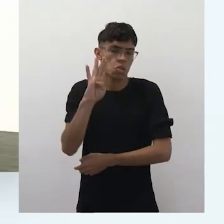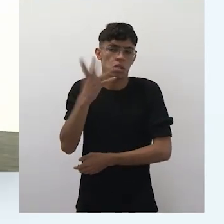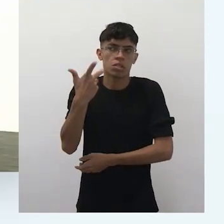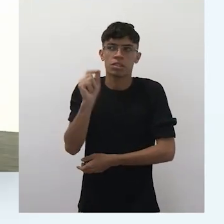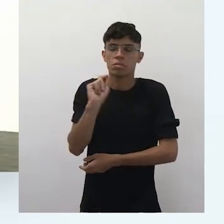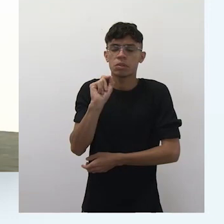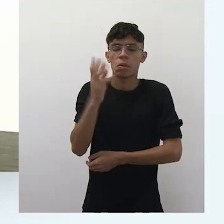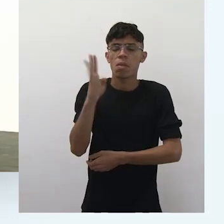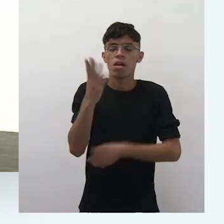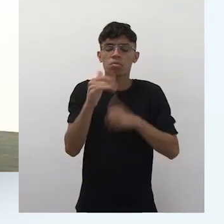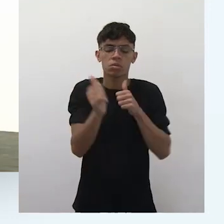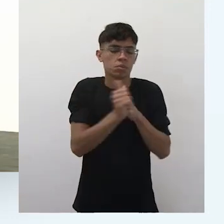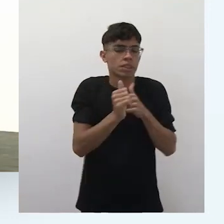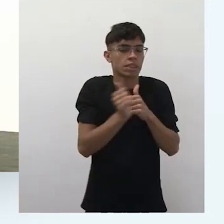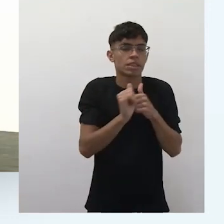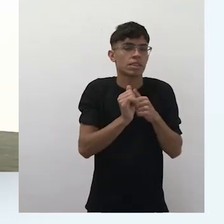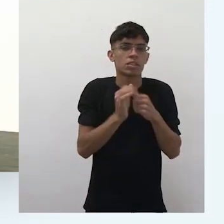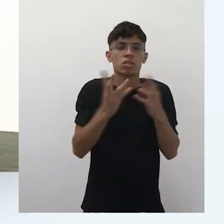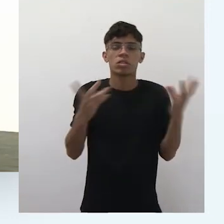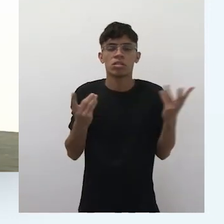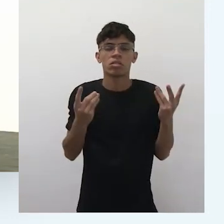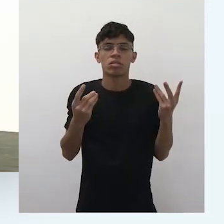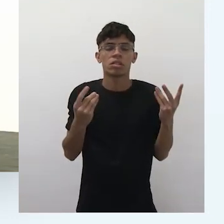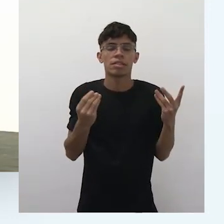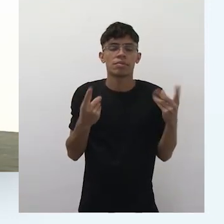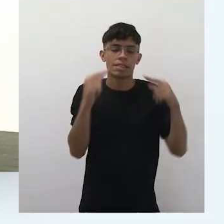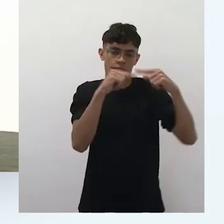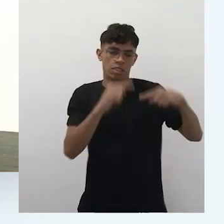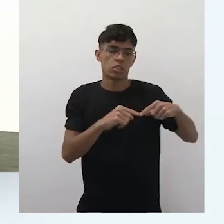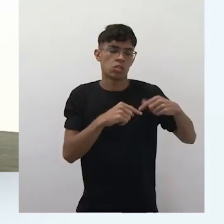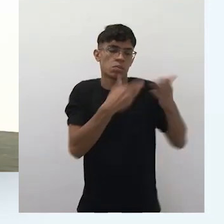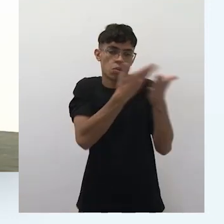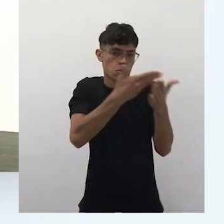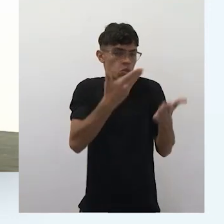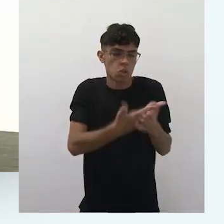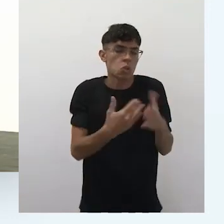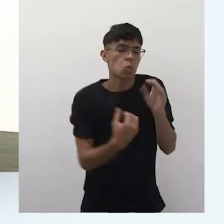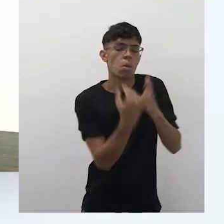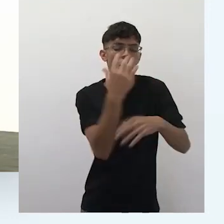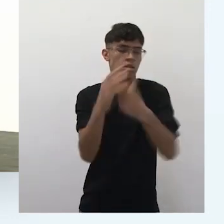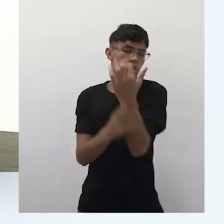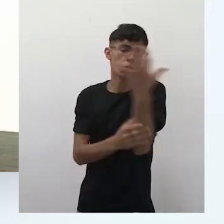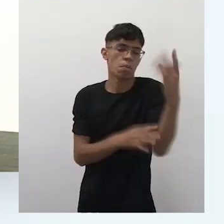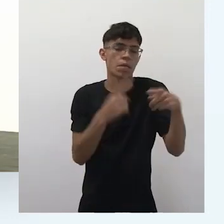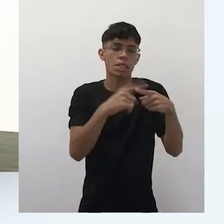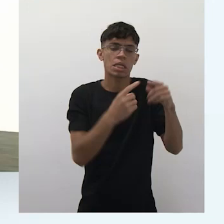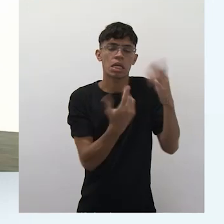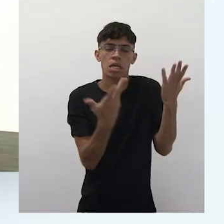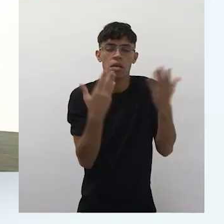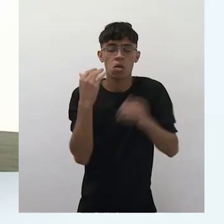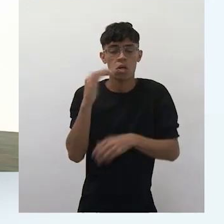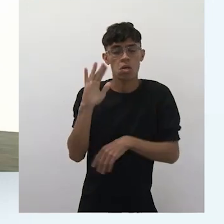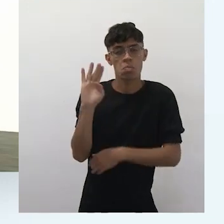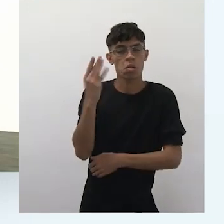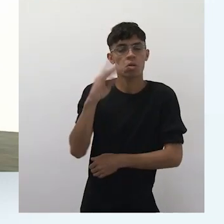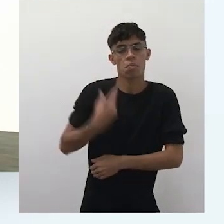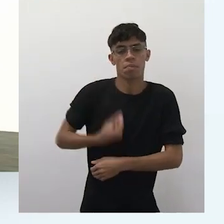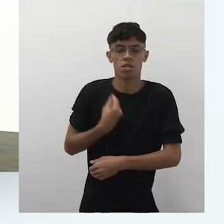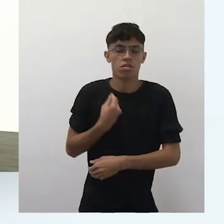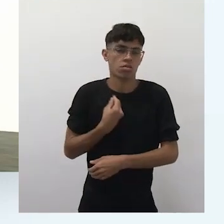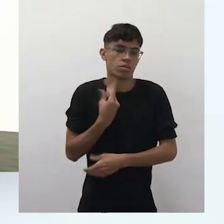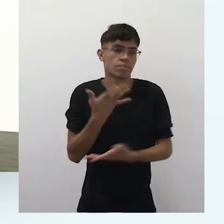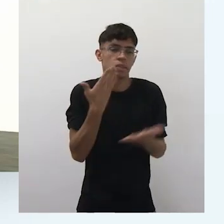muito mais próximos, né, dessa questão em termos da área de estudo, porque é o estudo da vida. Então, estuda plantas,